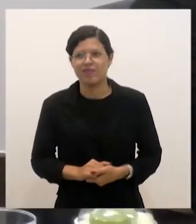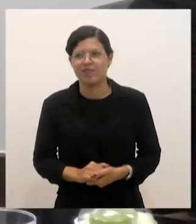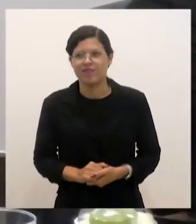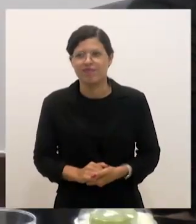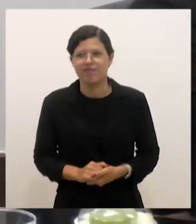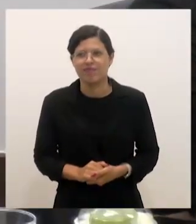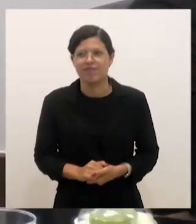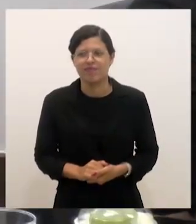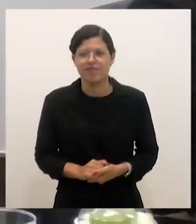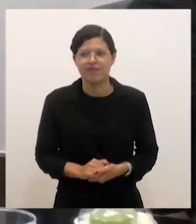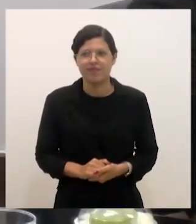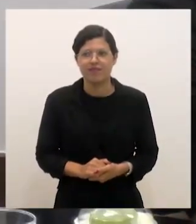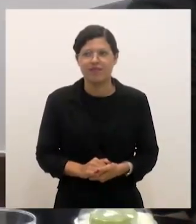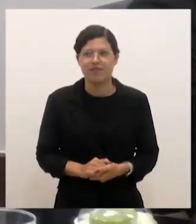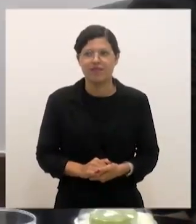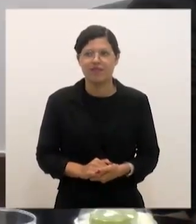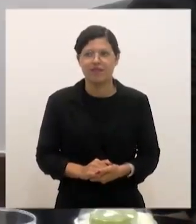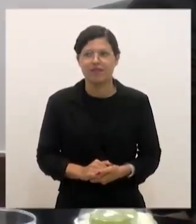E